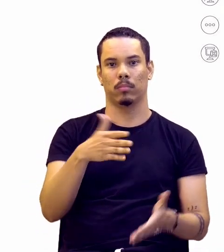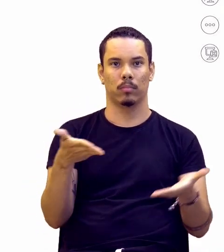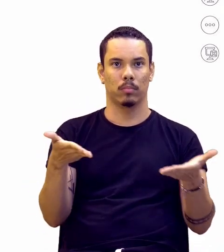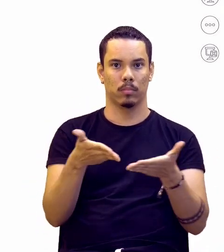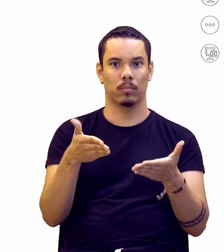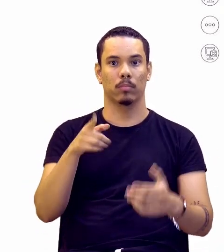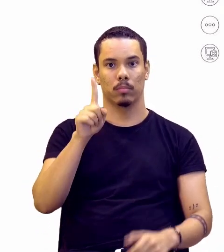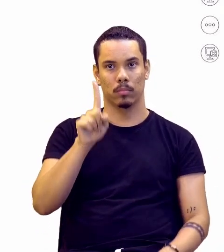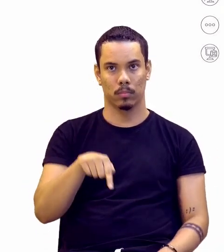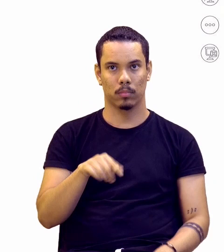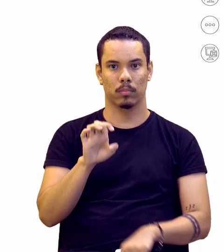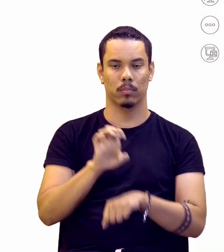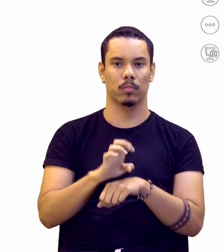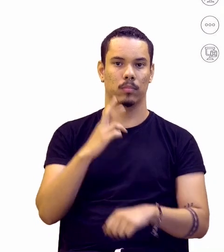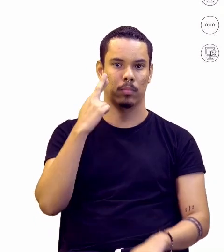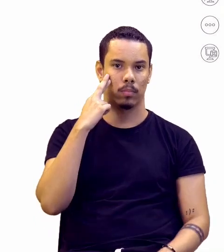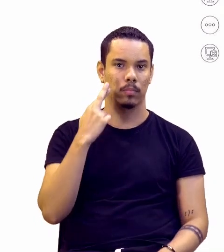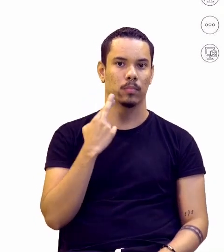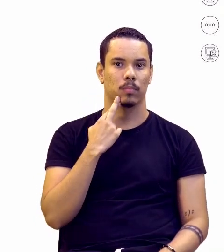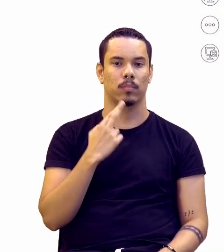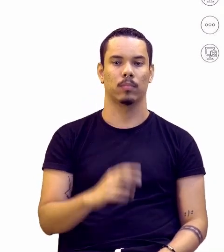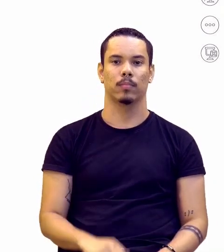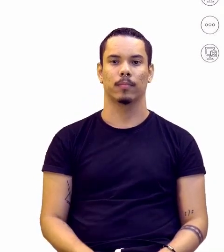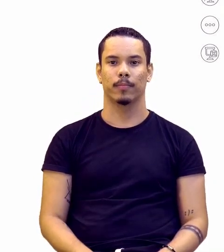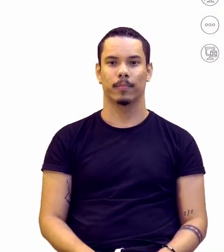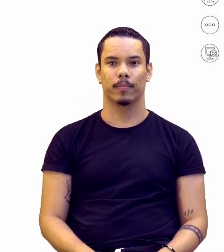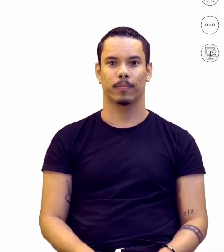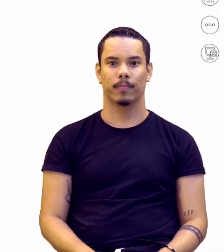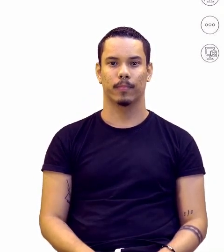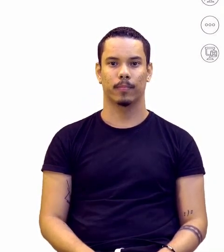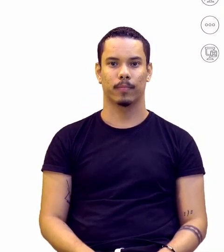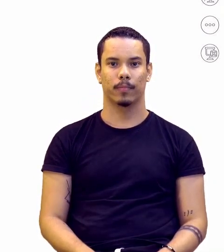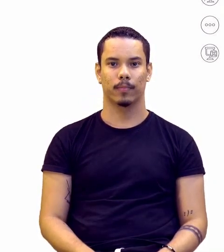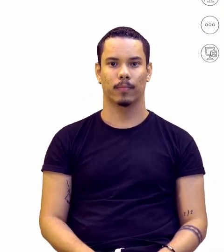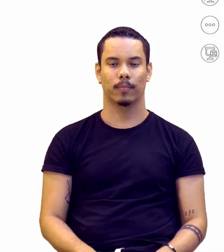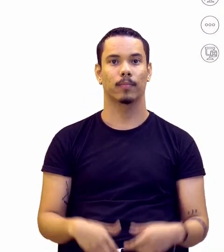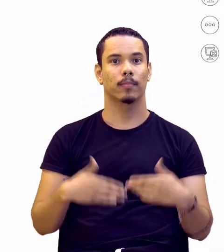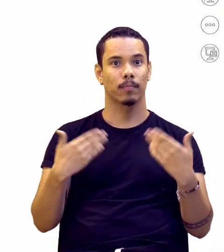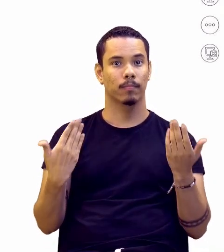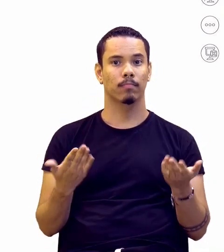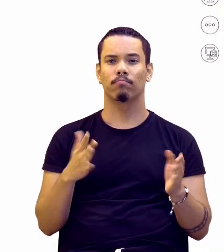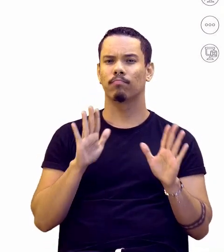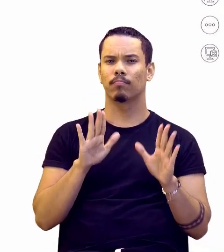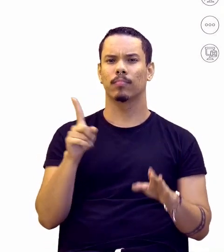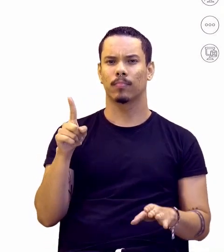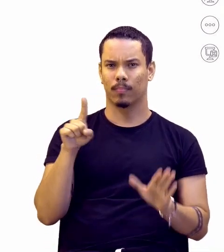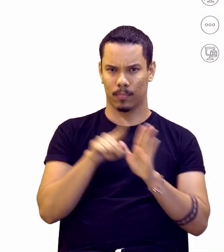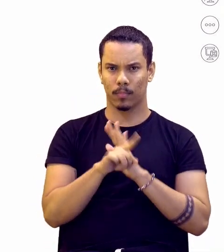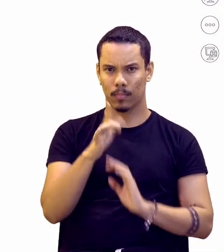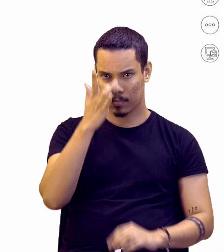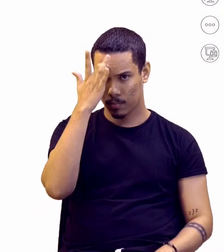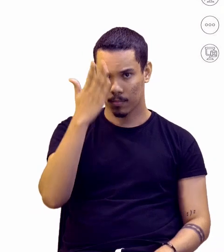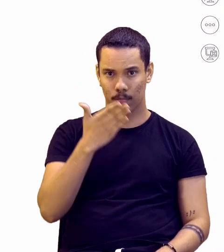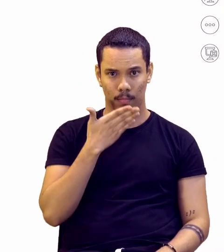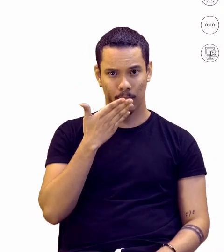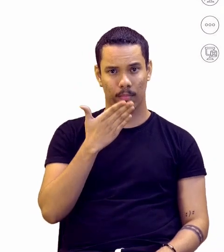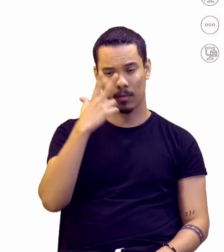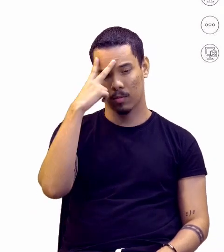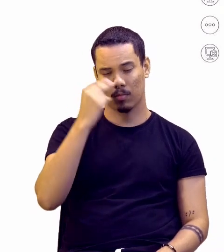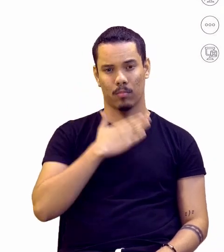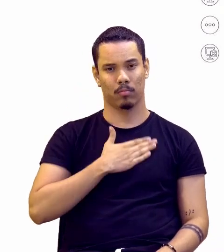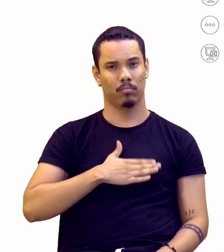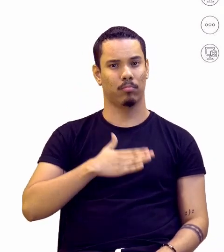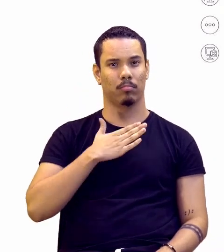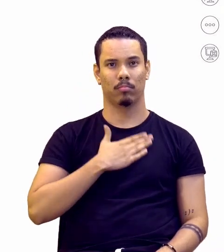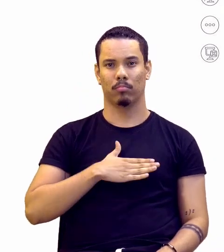constitui o estado de Rondônia? Rogério, mas e aí, essa questão tá fácil? Como é que tranquilo. Mamão com açúcar?